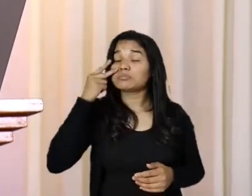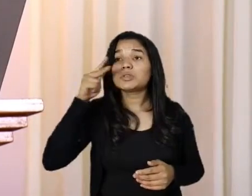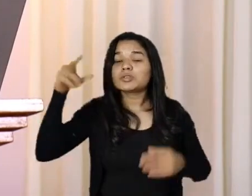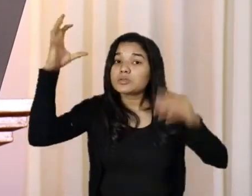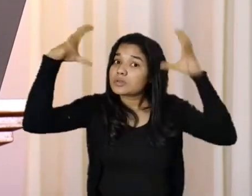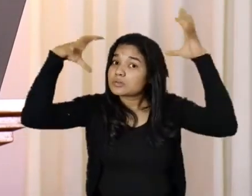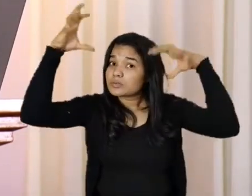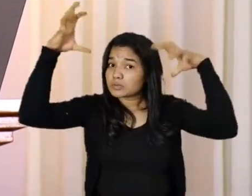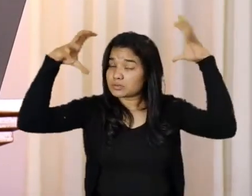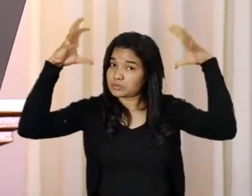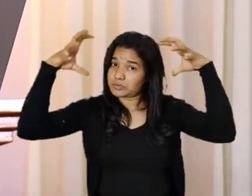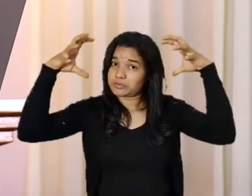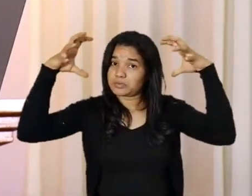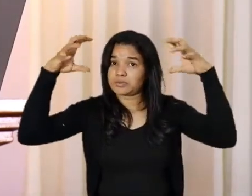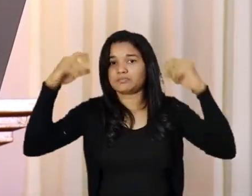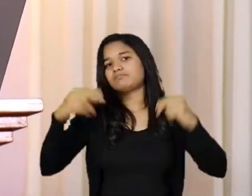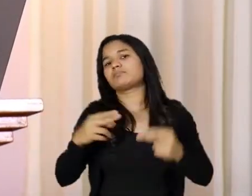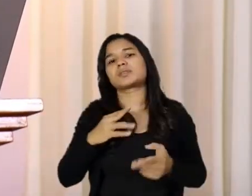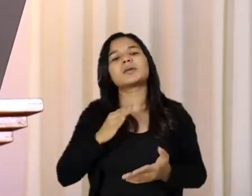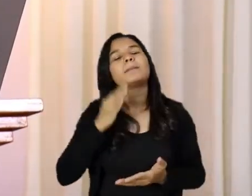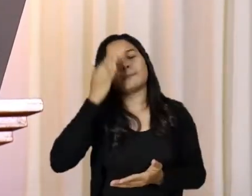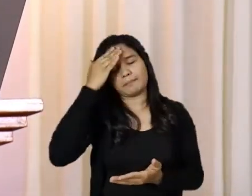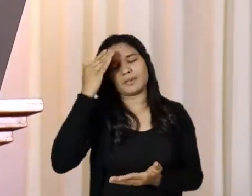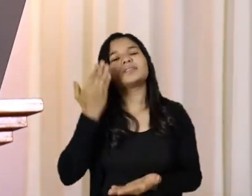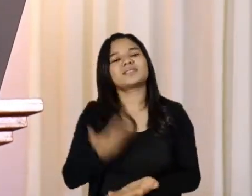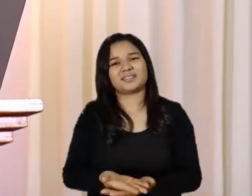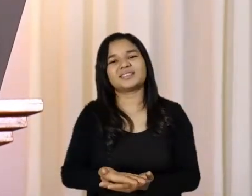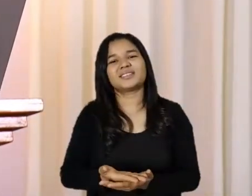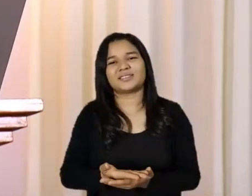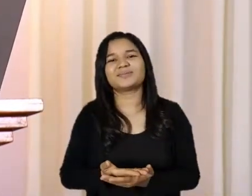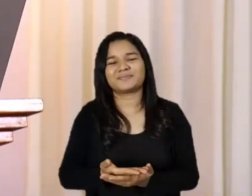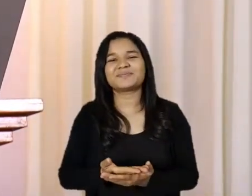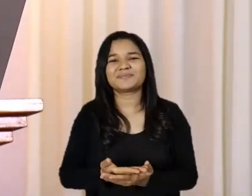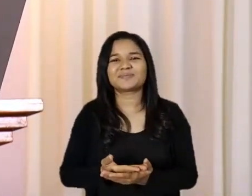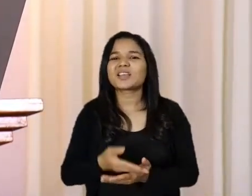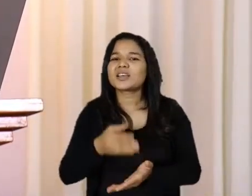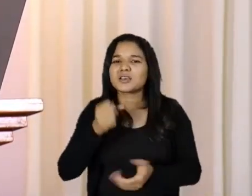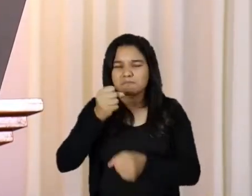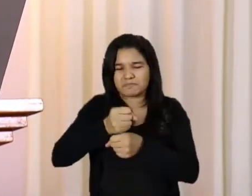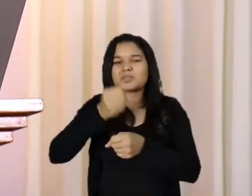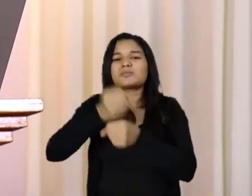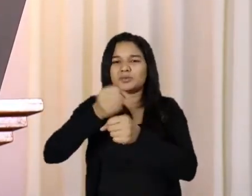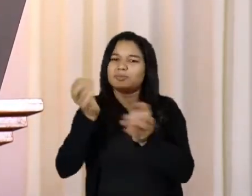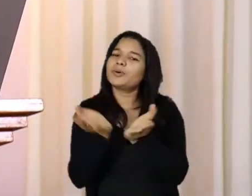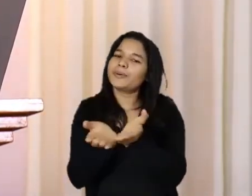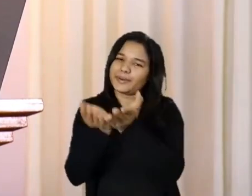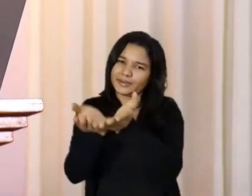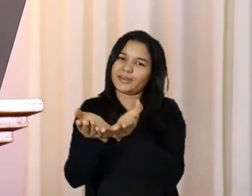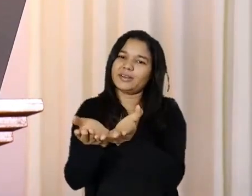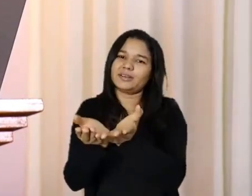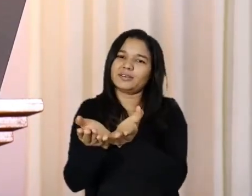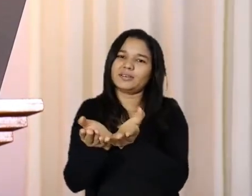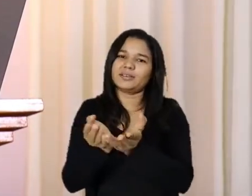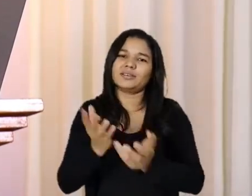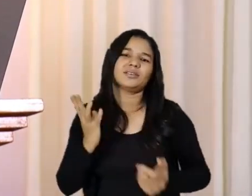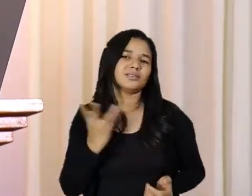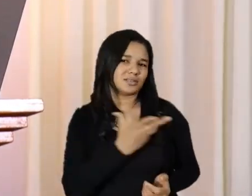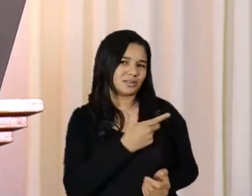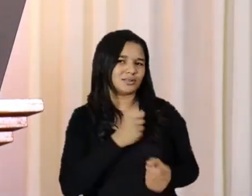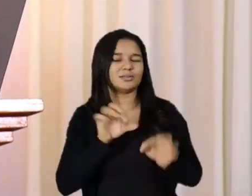evidência de que não chovia, e ele preparou a arca e salvou a sua família. Salvou a sua família. E um aspecto muito